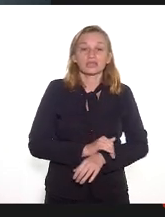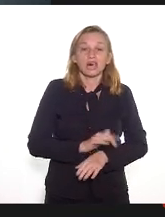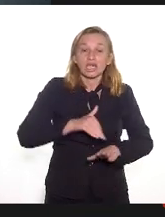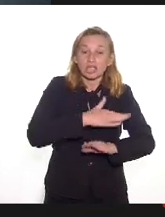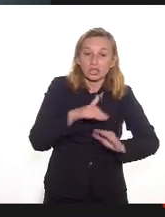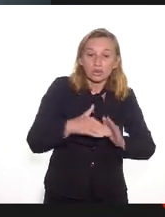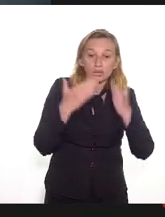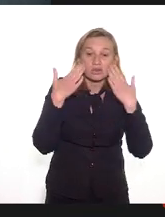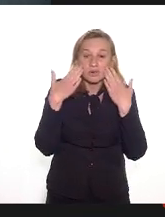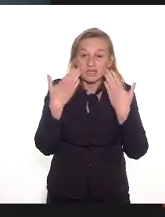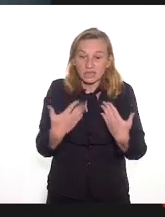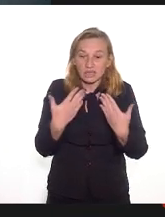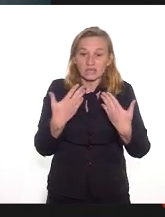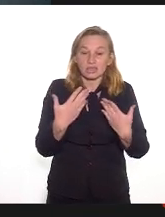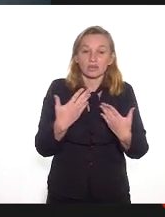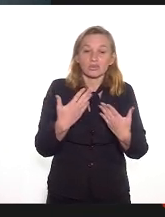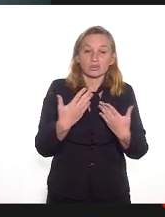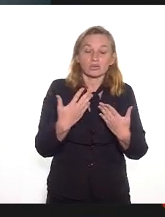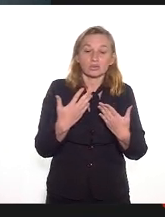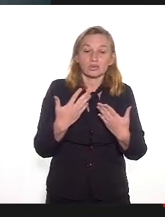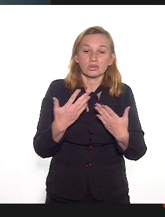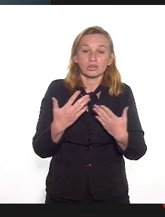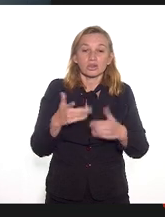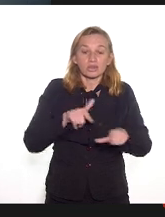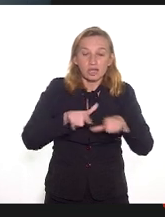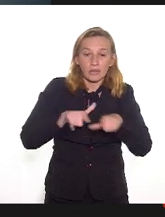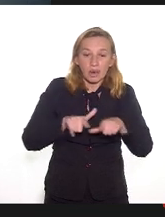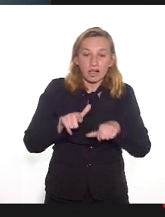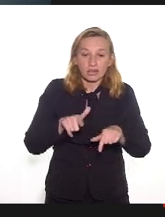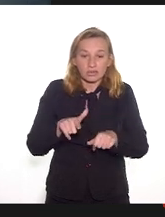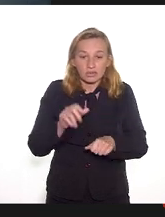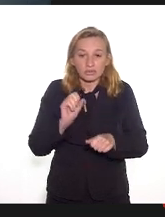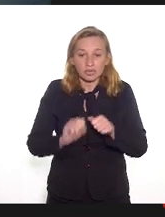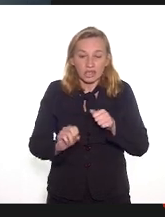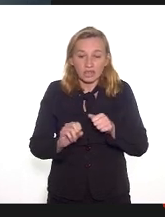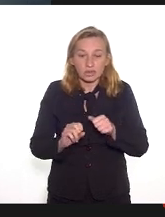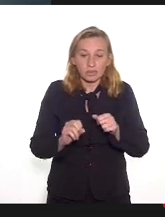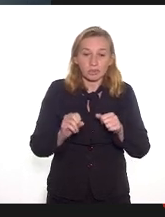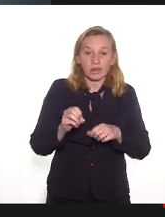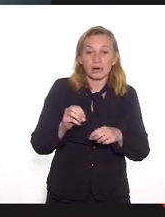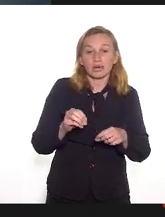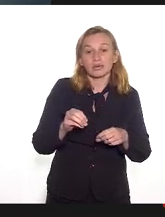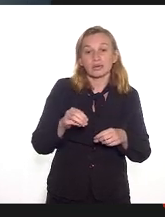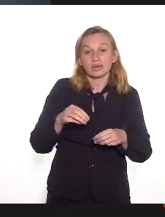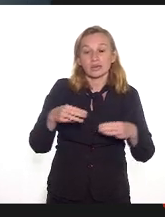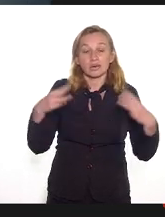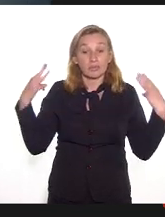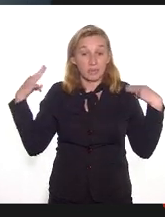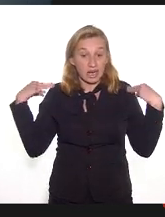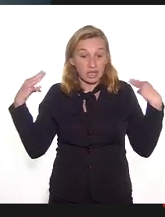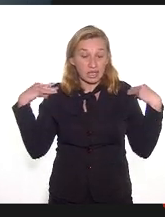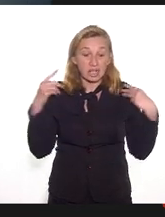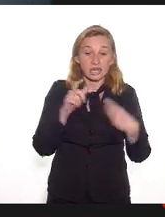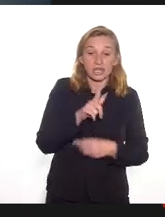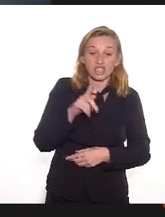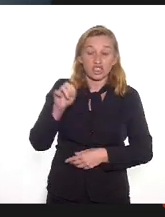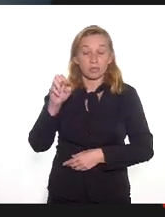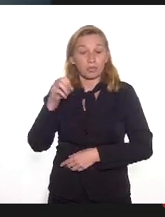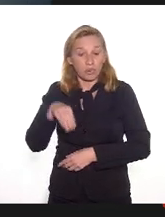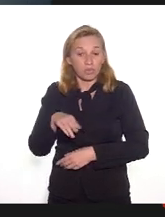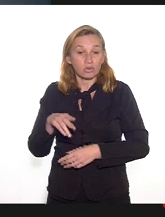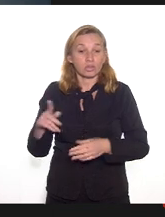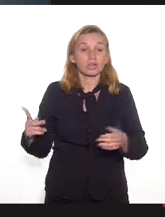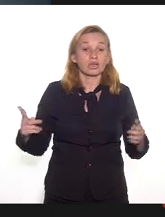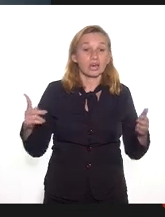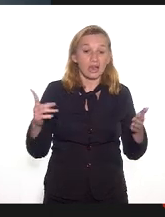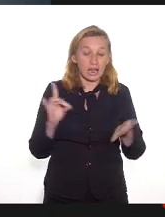essa apresentação, né, e trabalho realizado pela Marinha, pela Ingepron, ela se torne realidade.